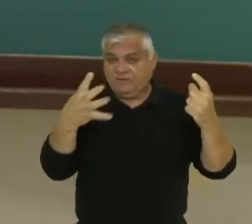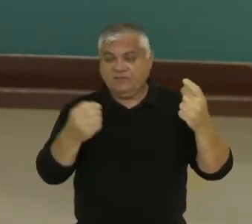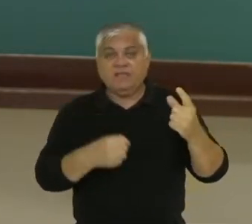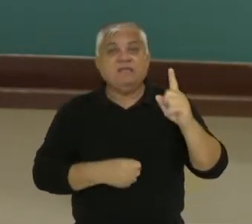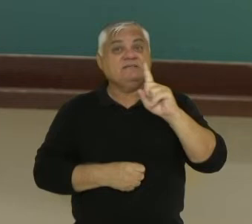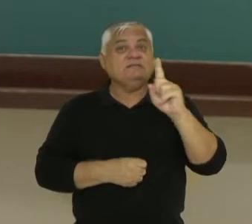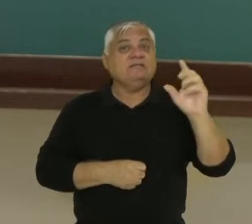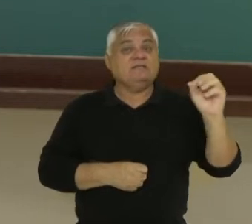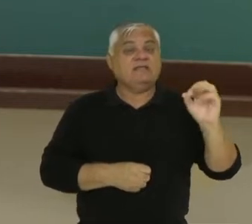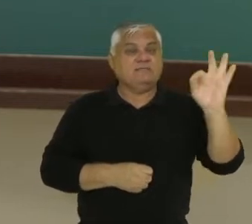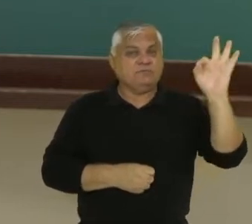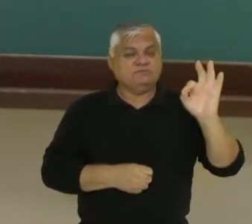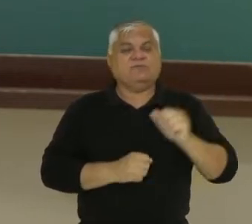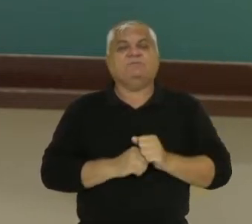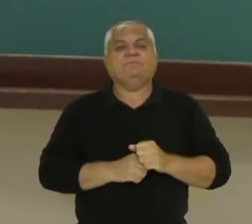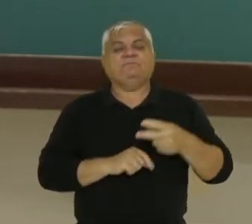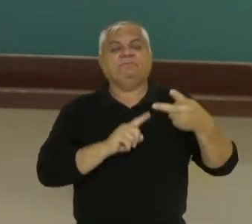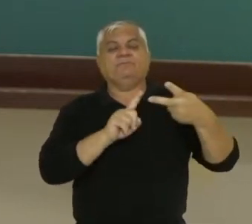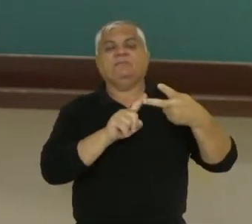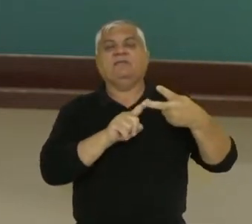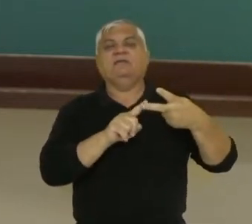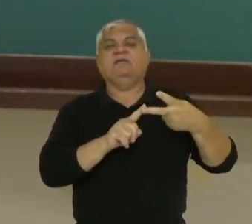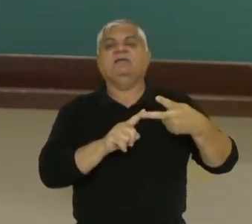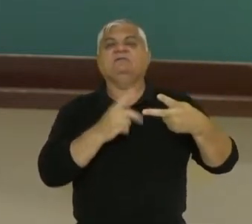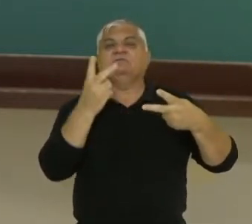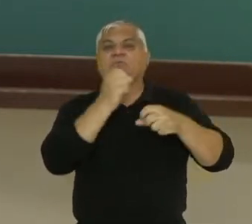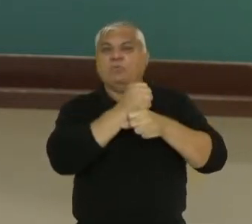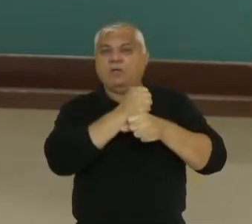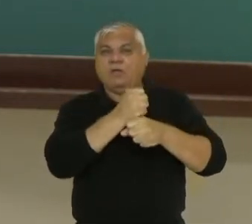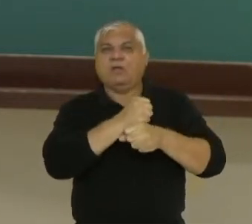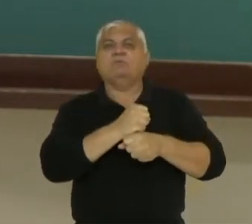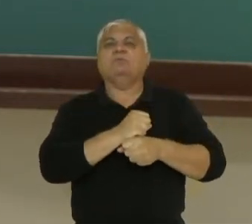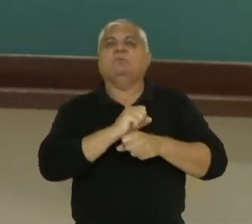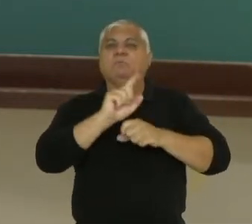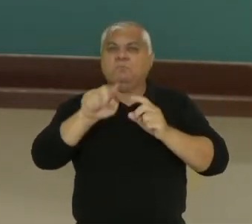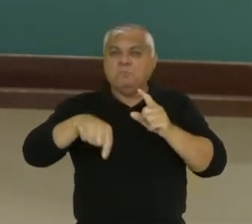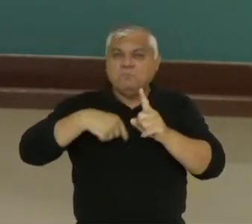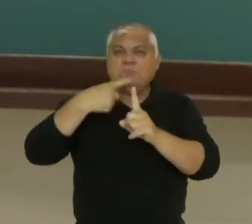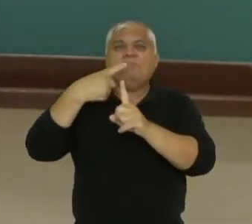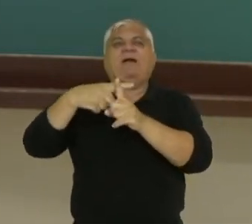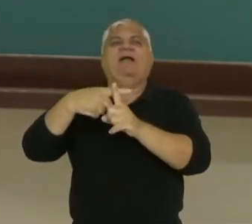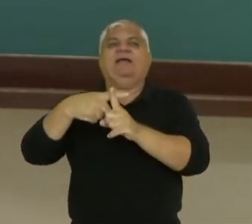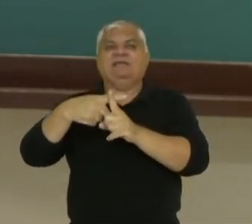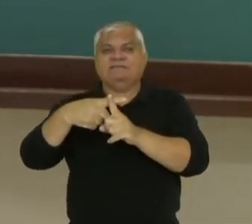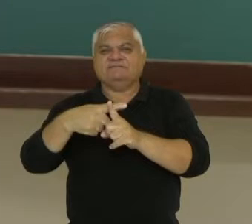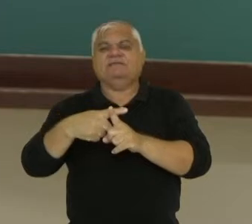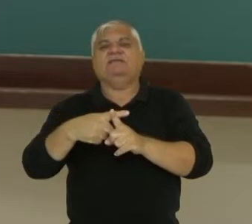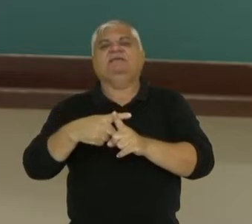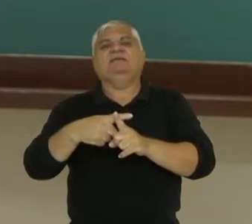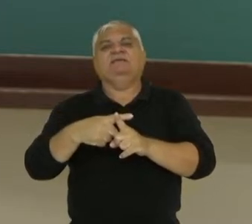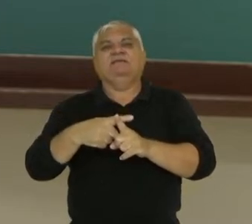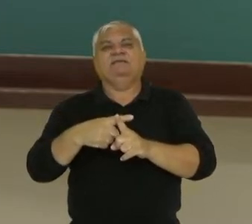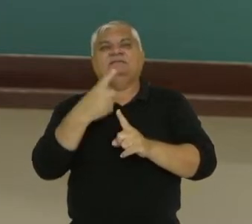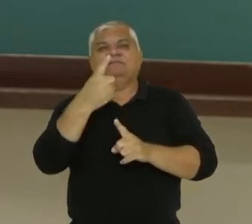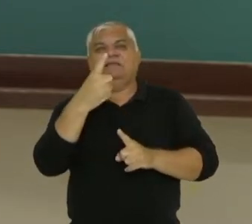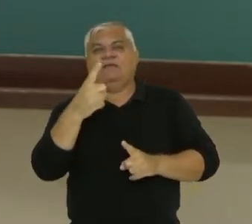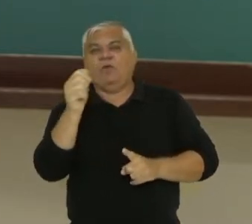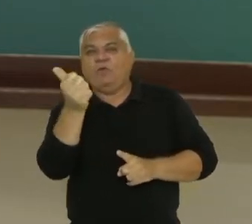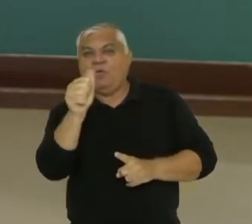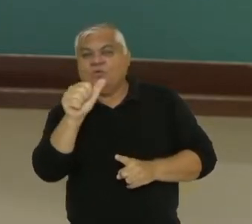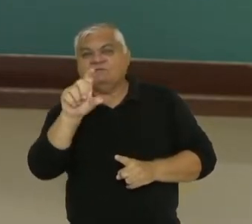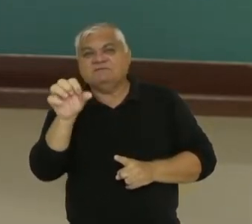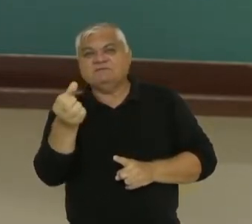primeiro ano. Depois ele rendeu 110% desse porcentagem aqui no segundo ano. Então, ou seja, ele